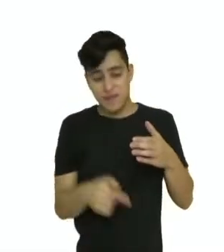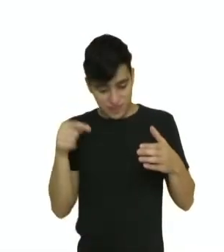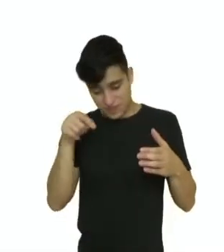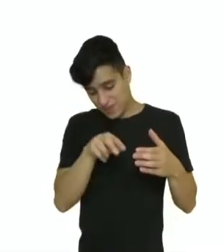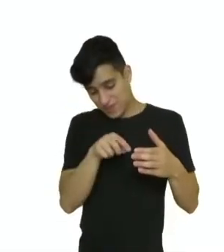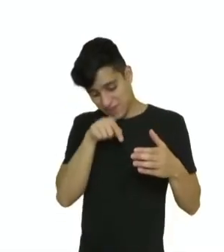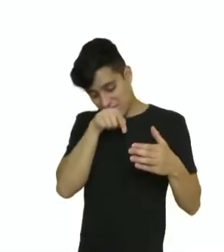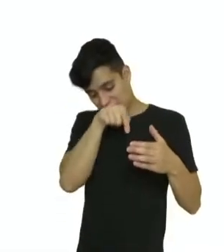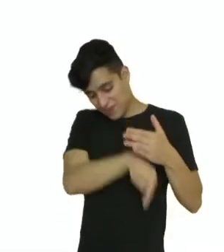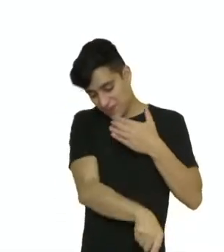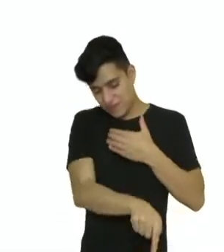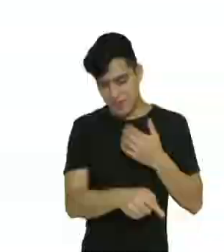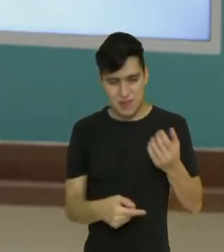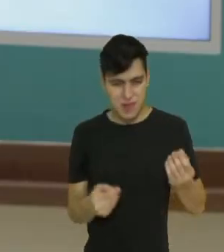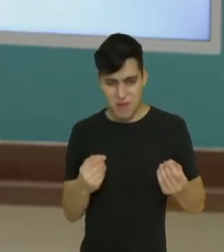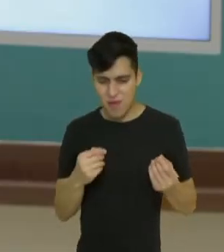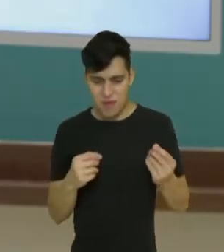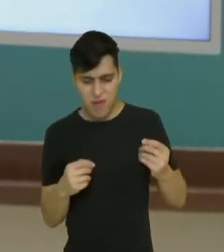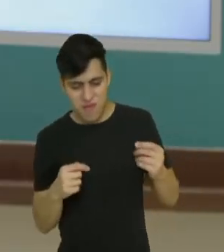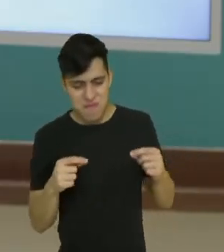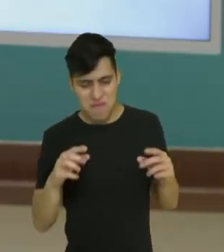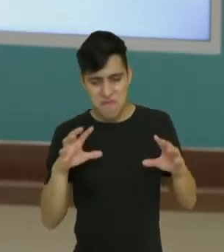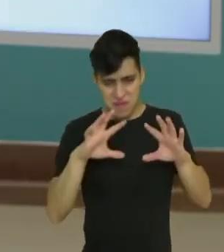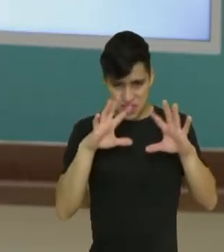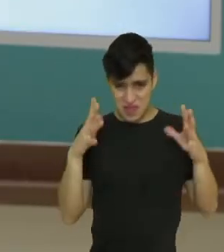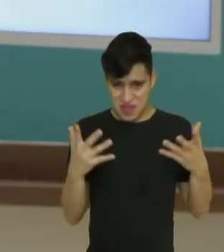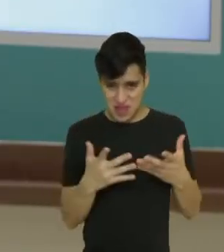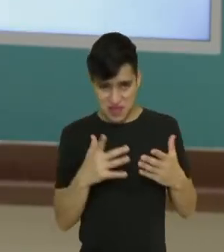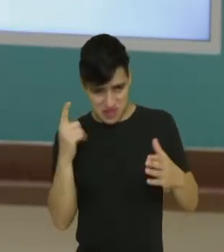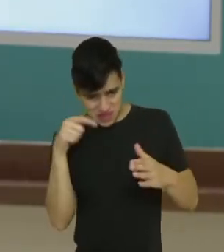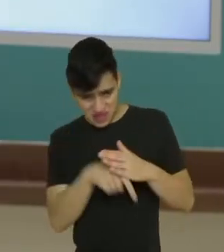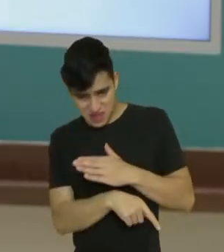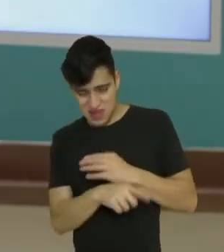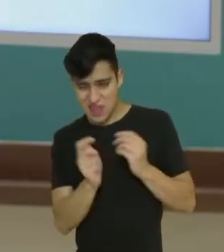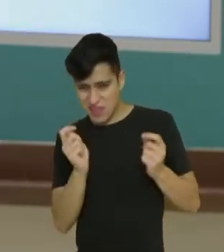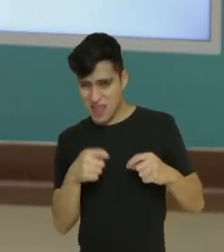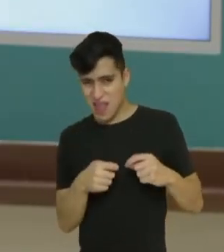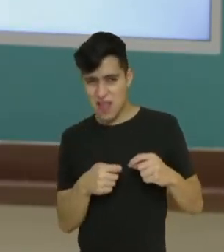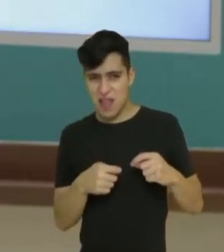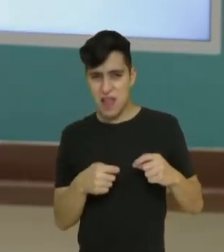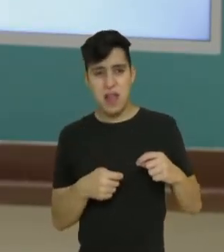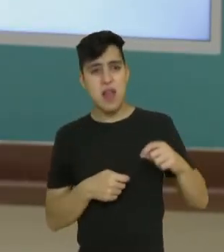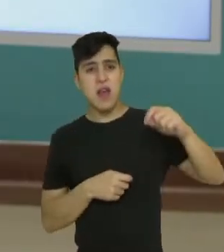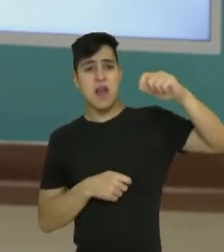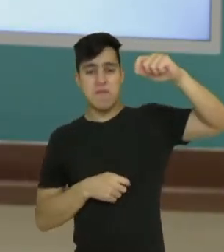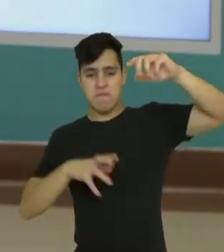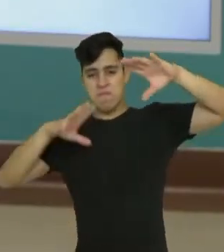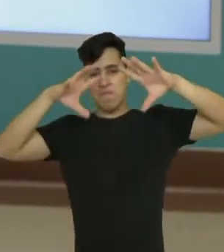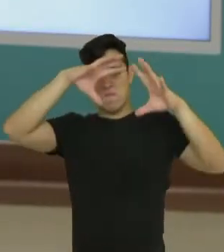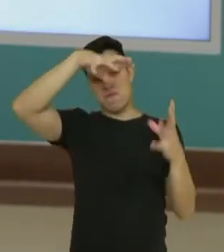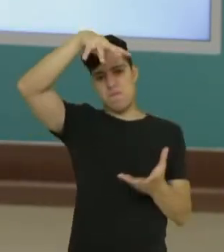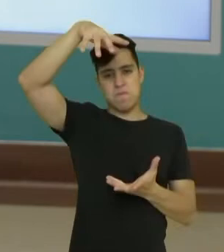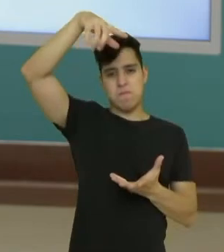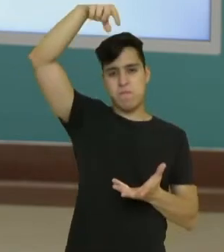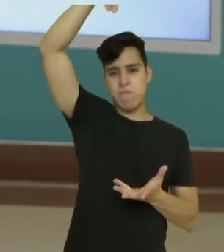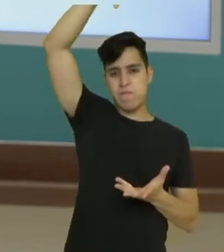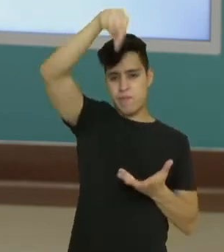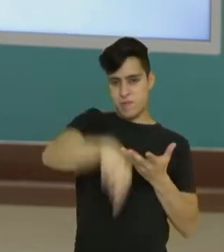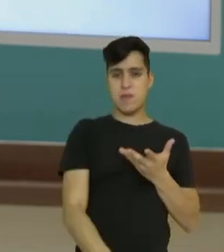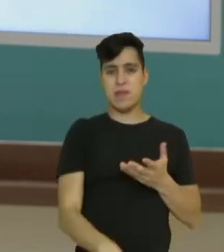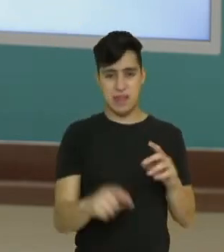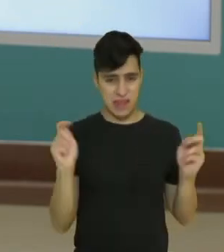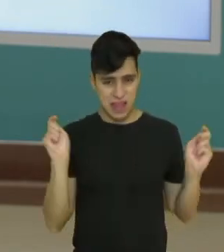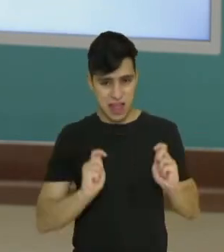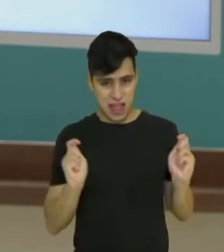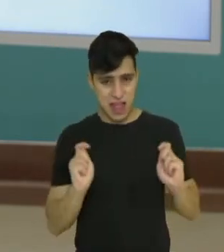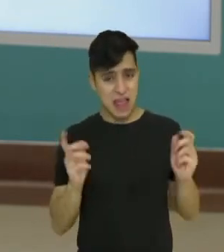Como será que a Terra é por dentro? É possível cavar um buraco de um lado a outro do nosso planeta? E por quê?